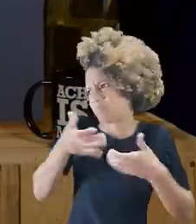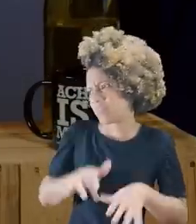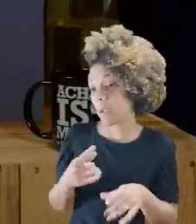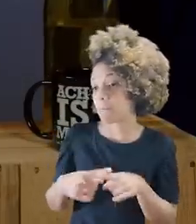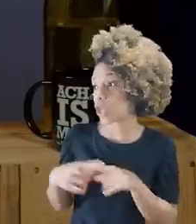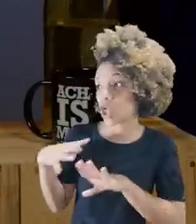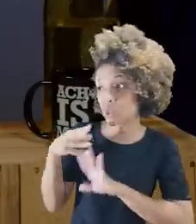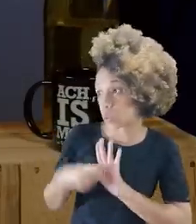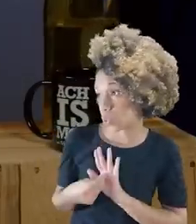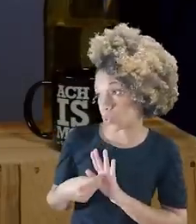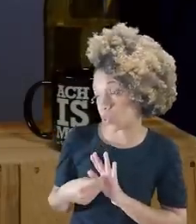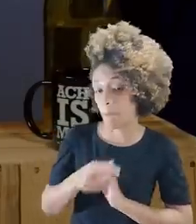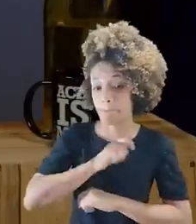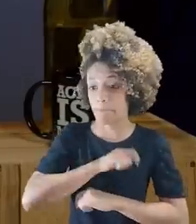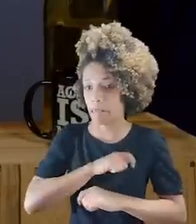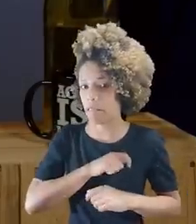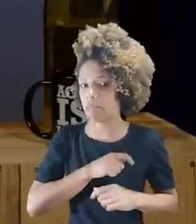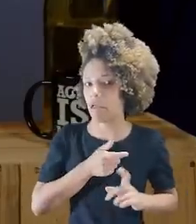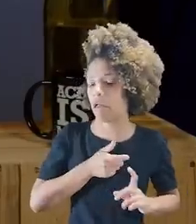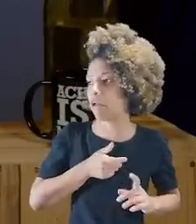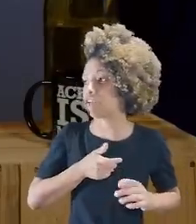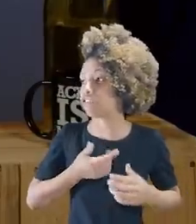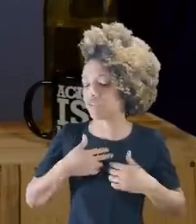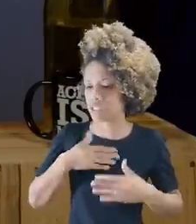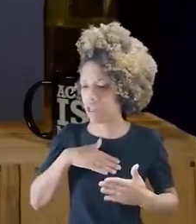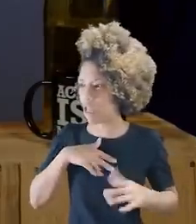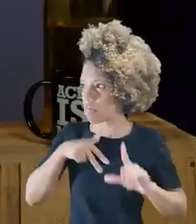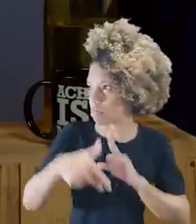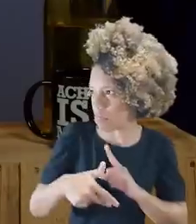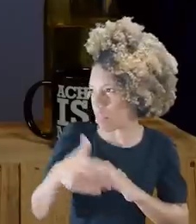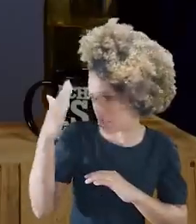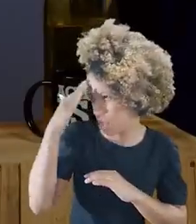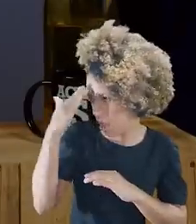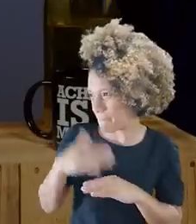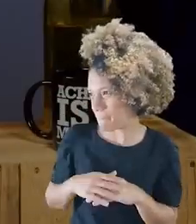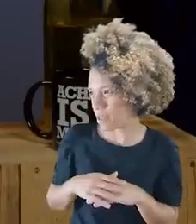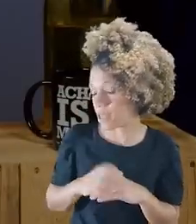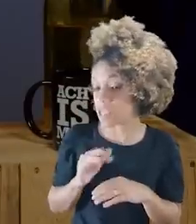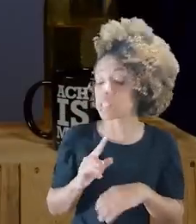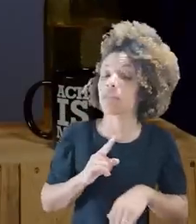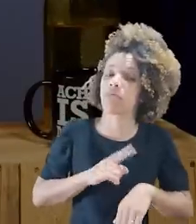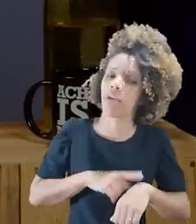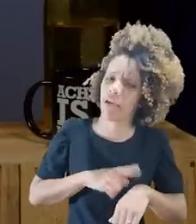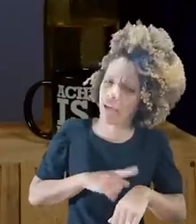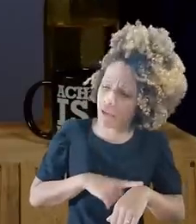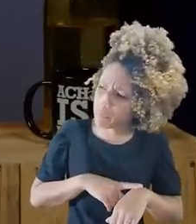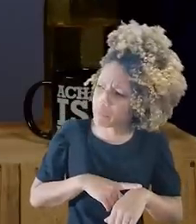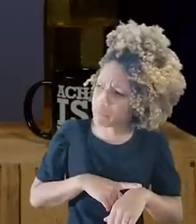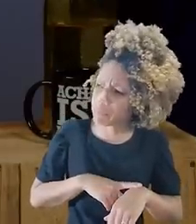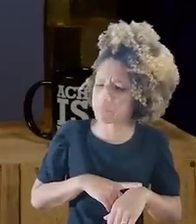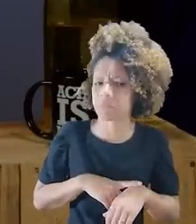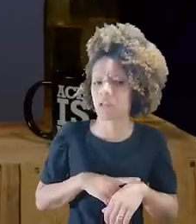minha a primeira coisa da minha vida do meu dia que eu vou fazer eu preciso ver se eu conseguir ler de manhã um pouco